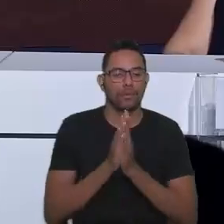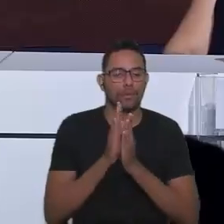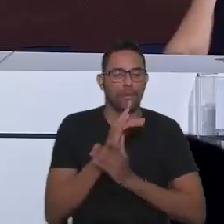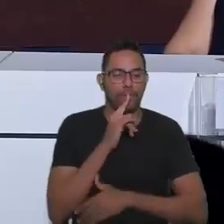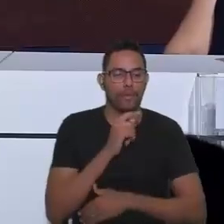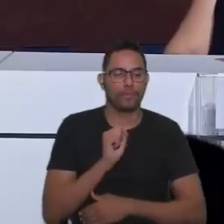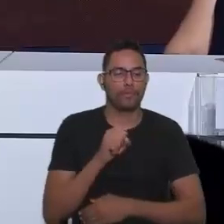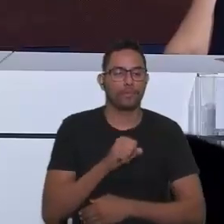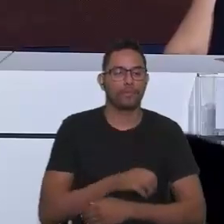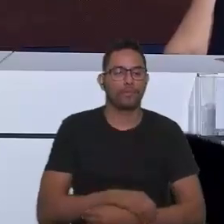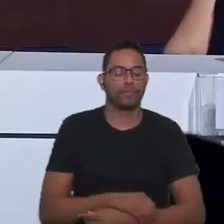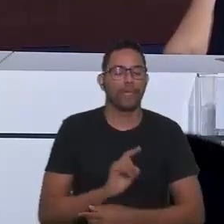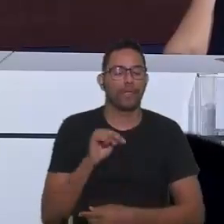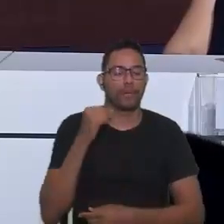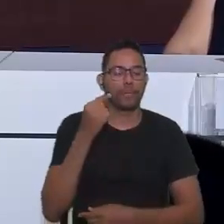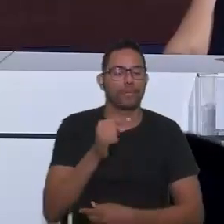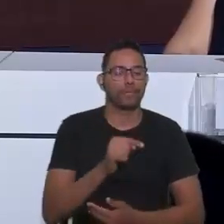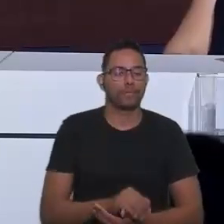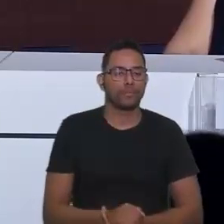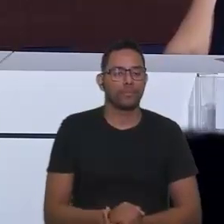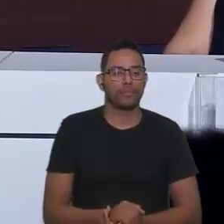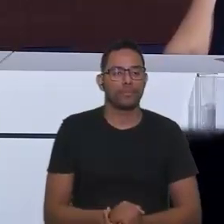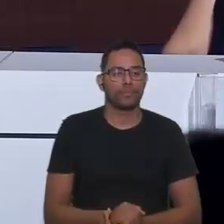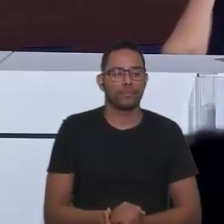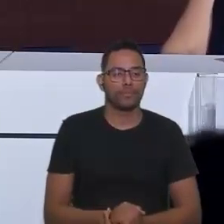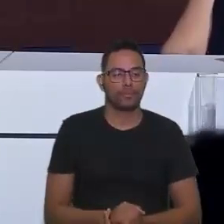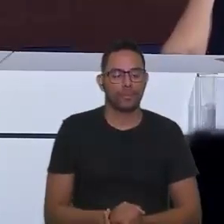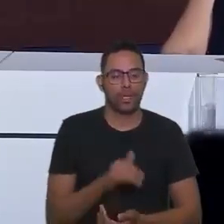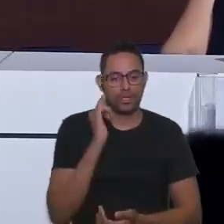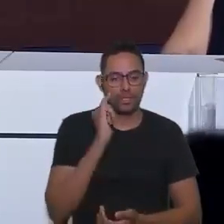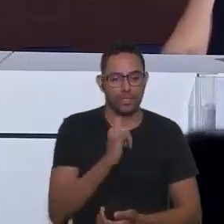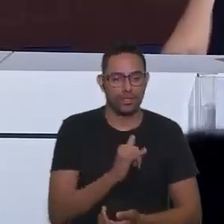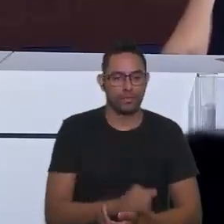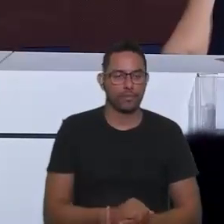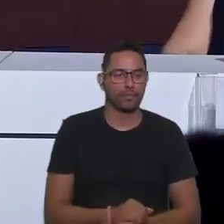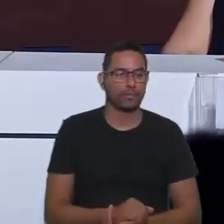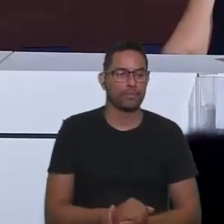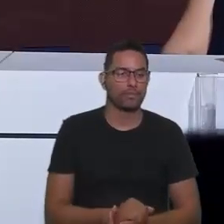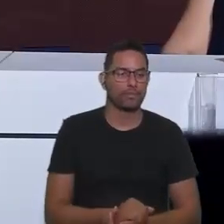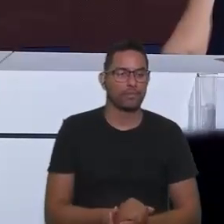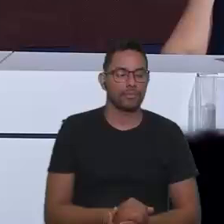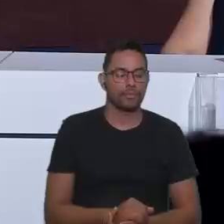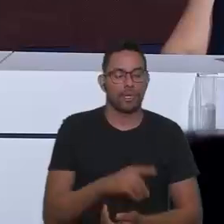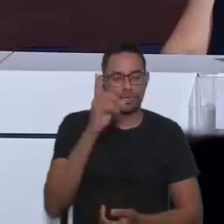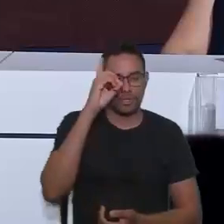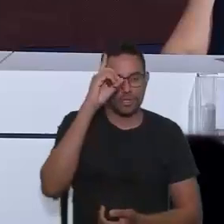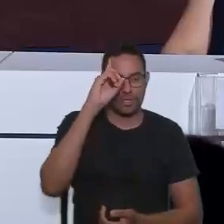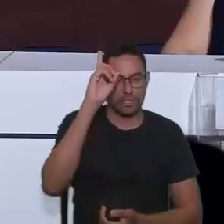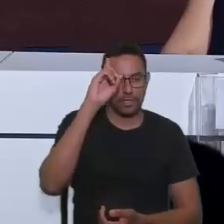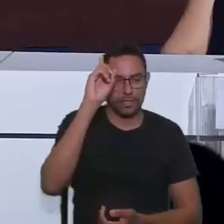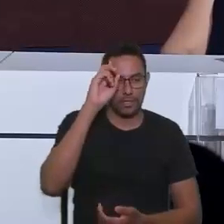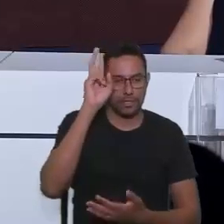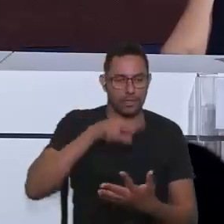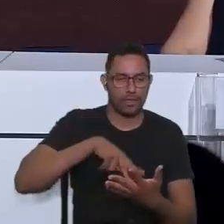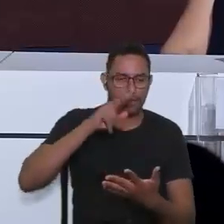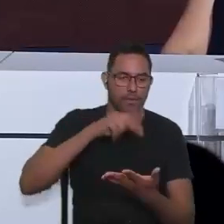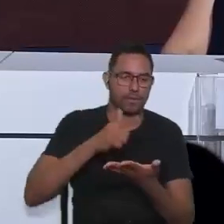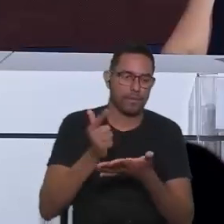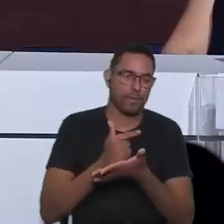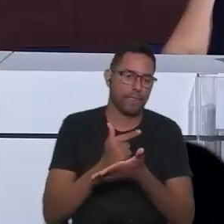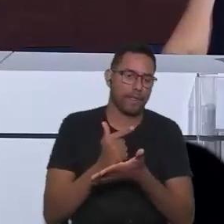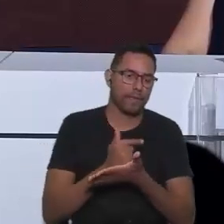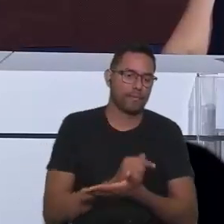aniversariar. Depois... eu queria dizer o seguinte, há dias eu estava lendo um livro do